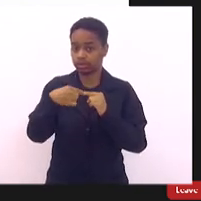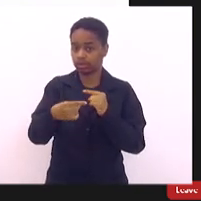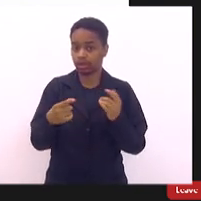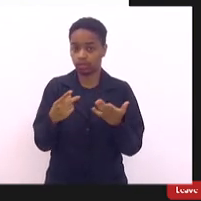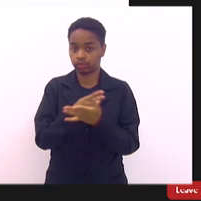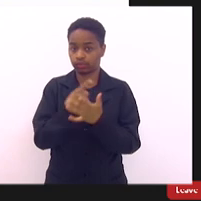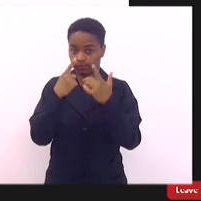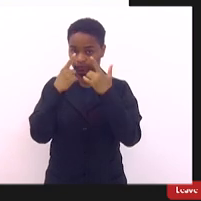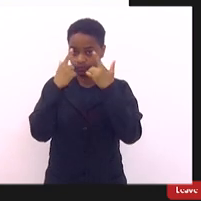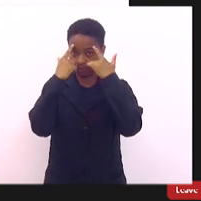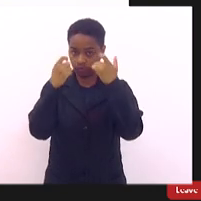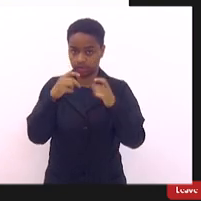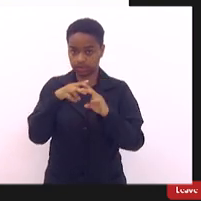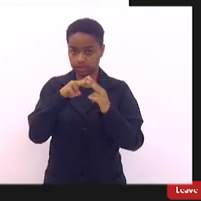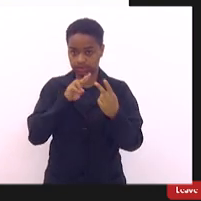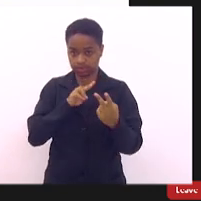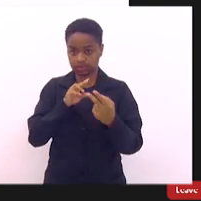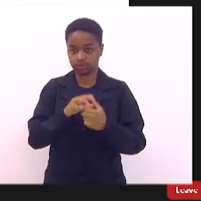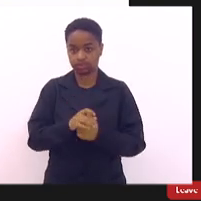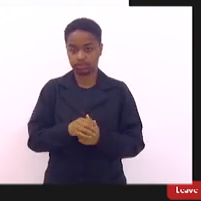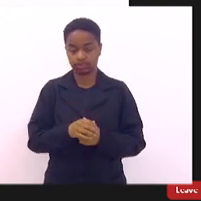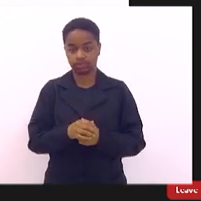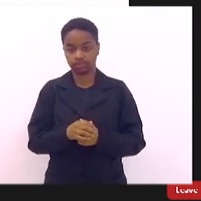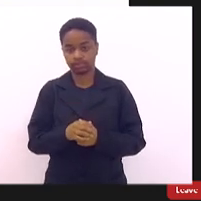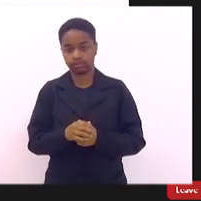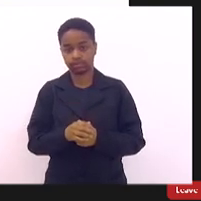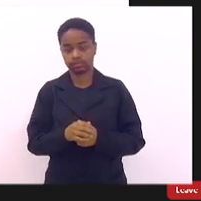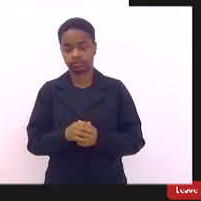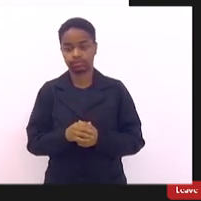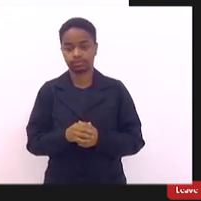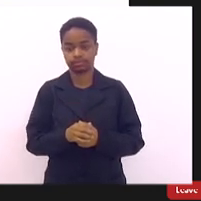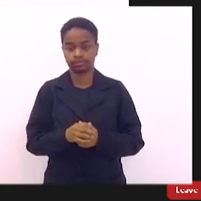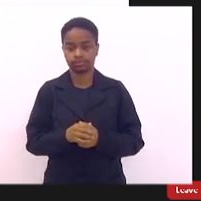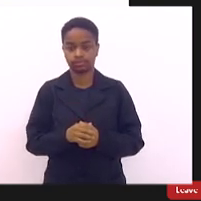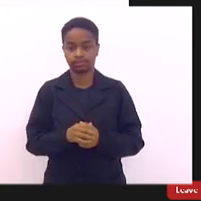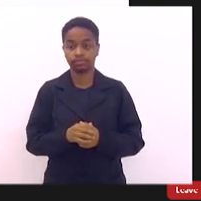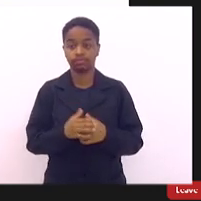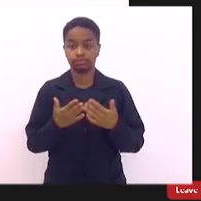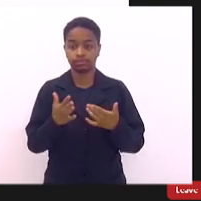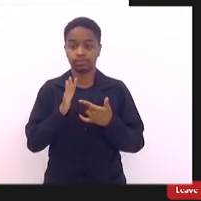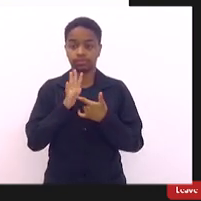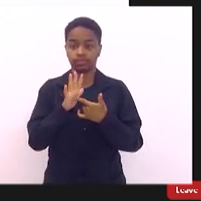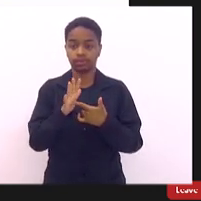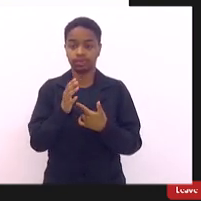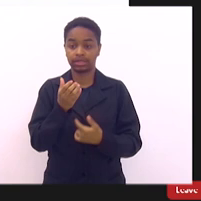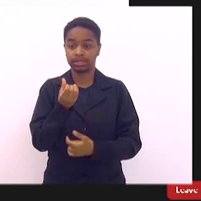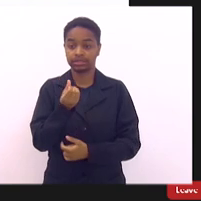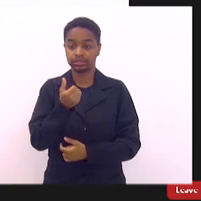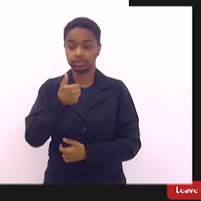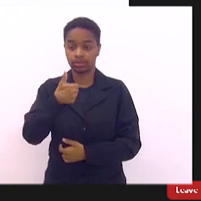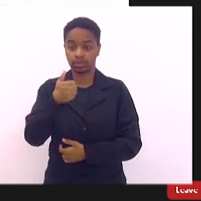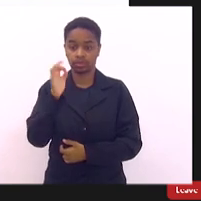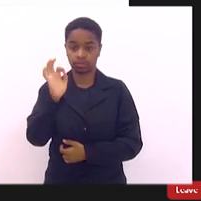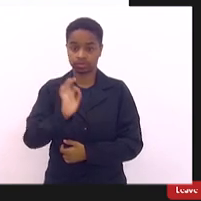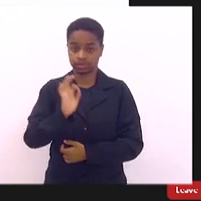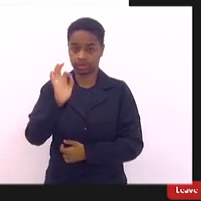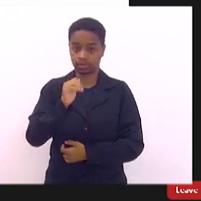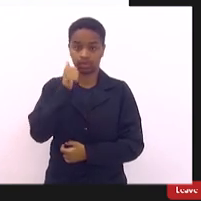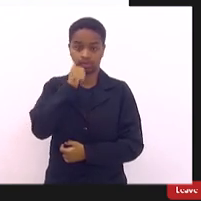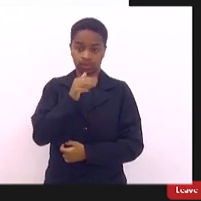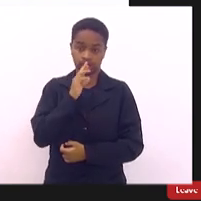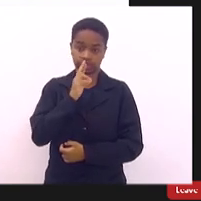de violência online, sentiram sua segurança física afetada. E aí aqui a gente tem 61% das mulheres